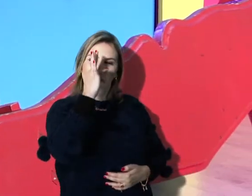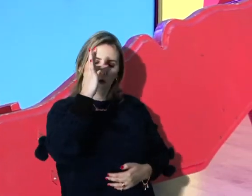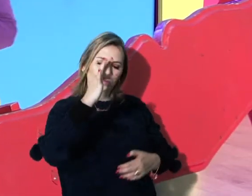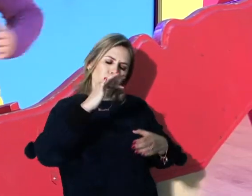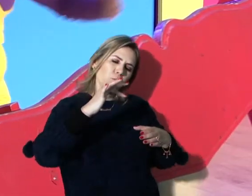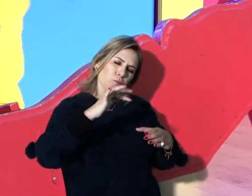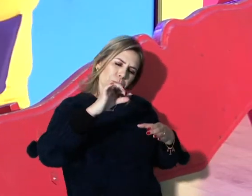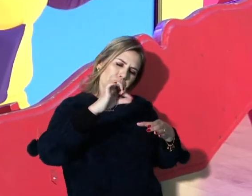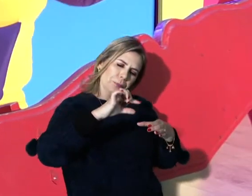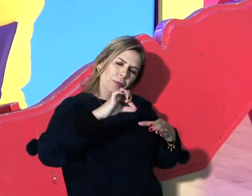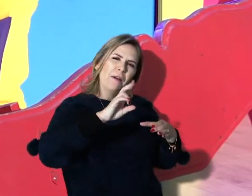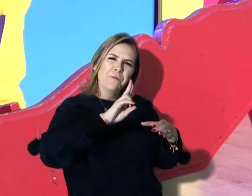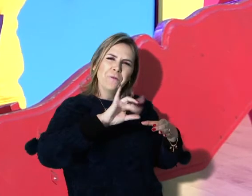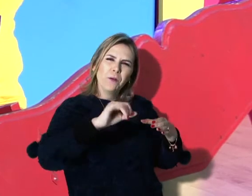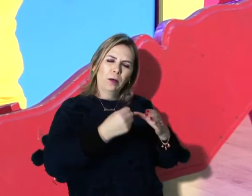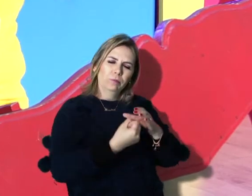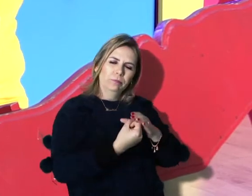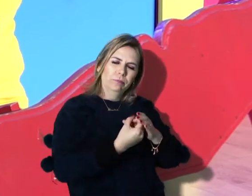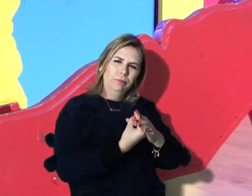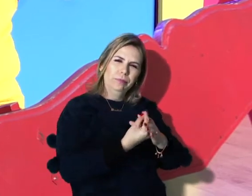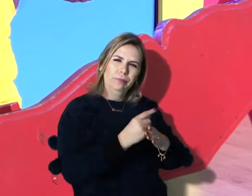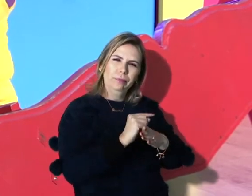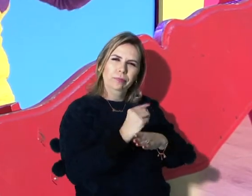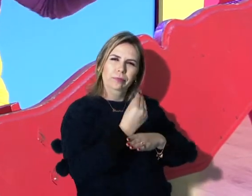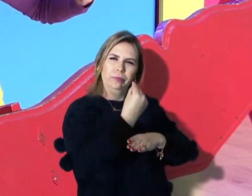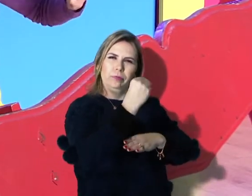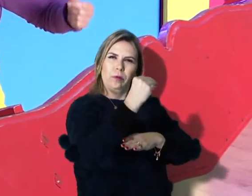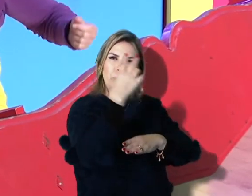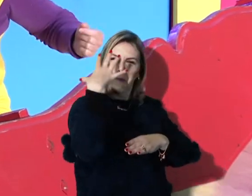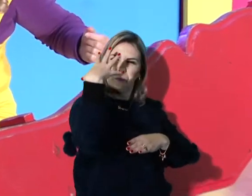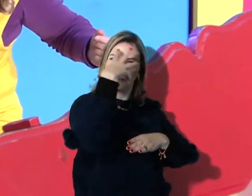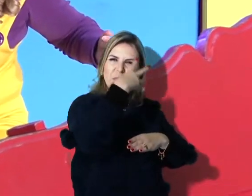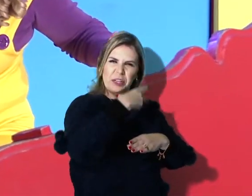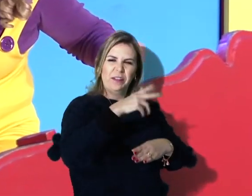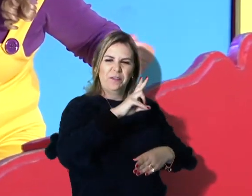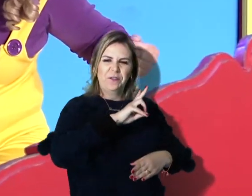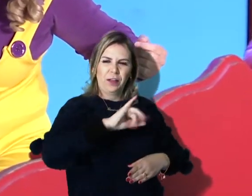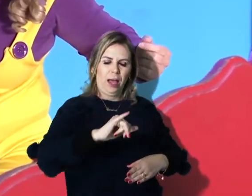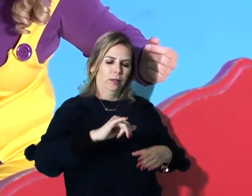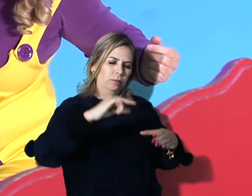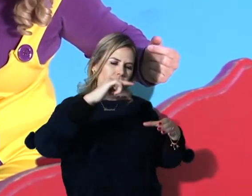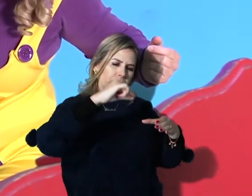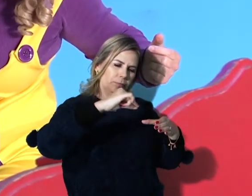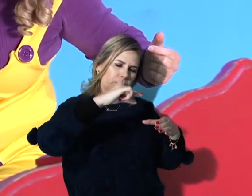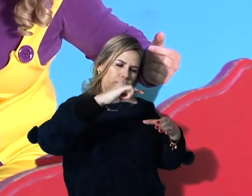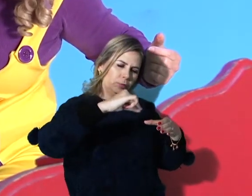Você vai ficar bem bonita e bem forte.